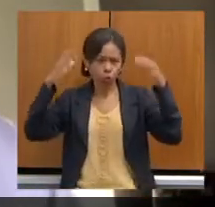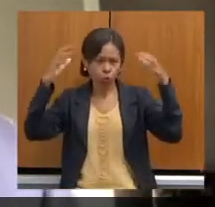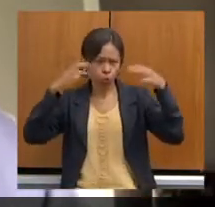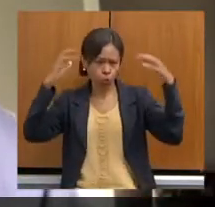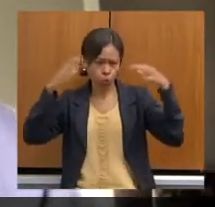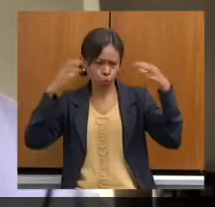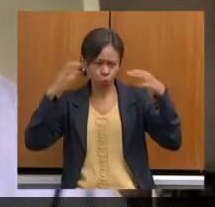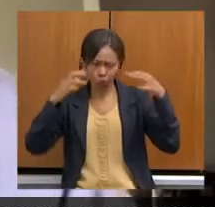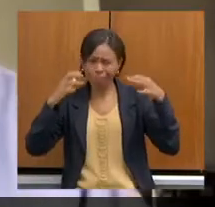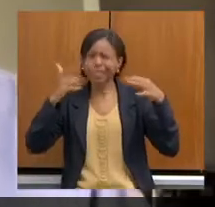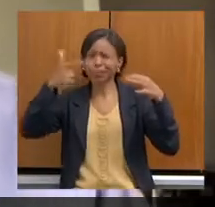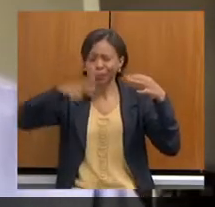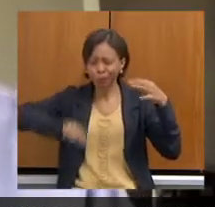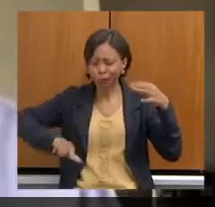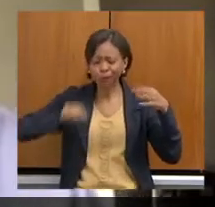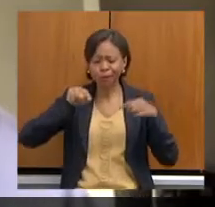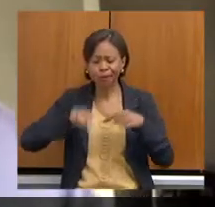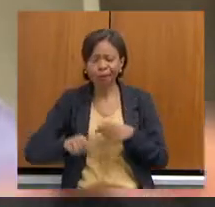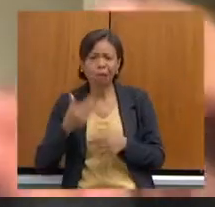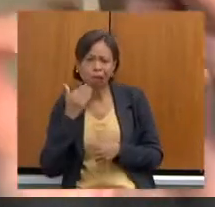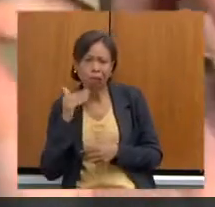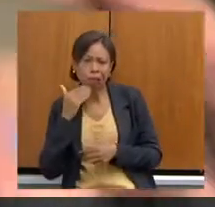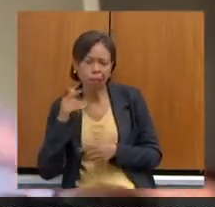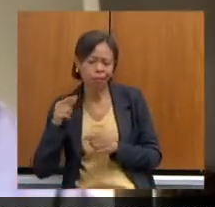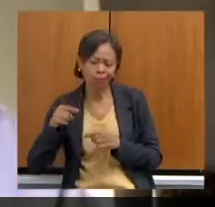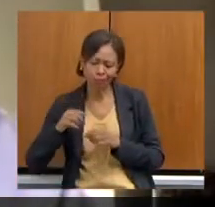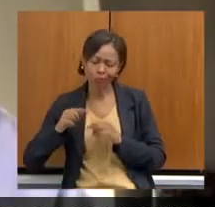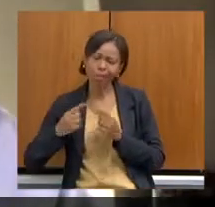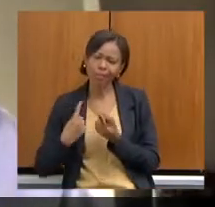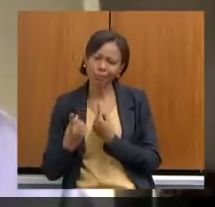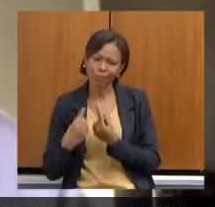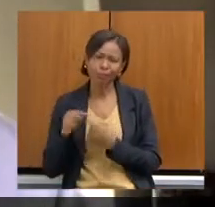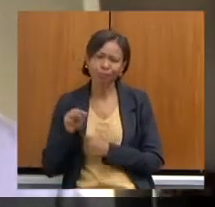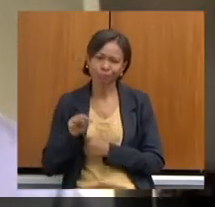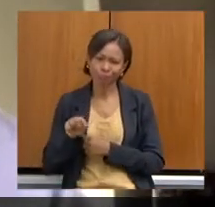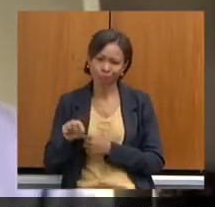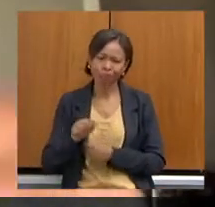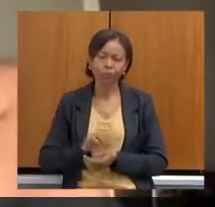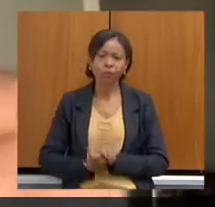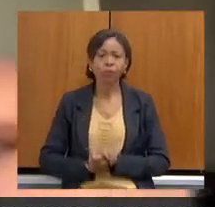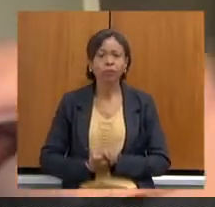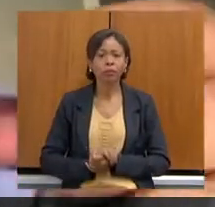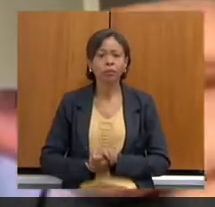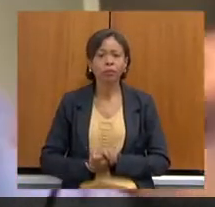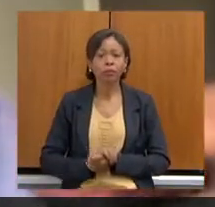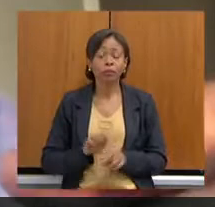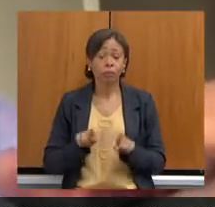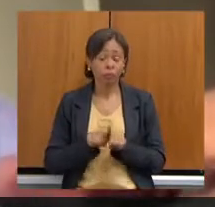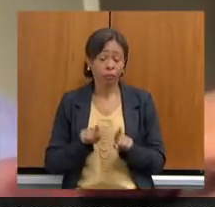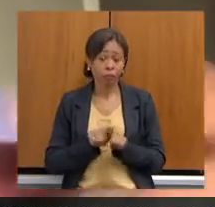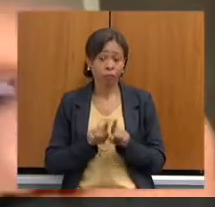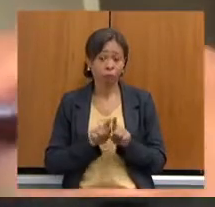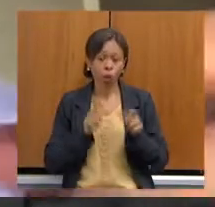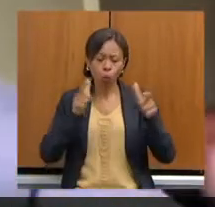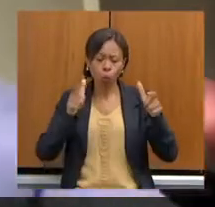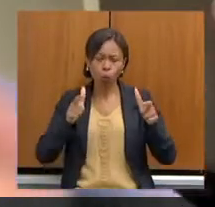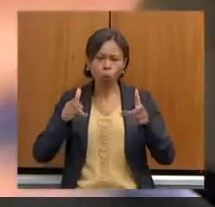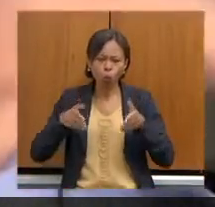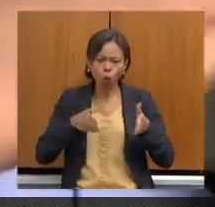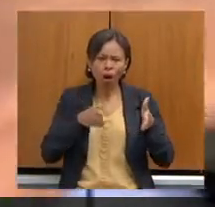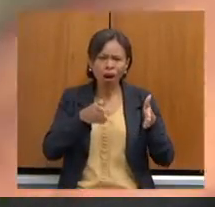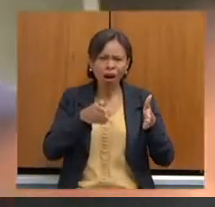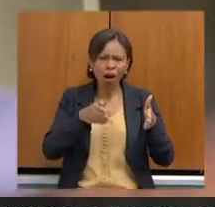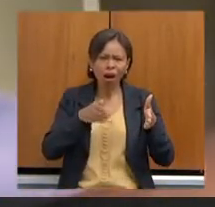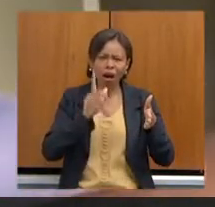ela vai voltar a ter novamente o buraco e tu é complicado projeto aí você secretária o canal principal aquele canal que